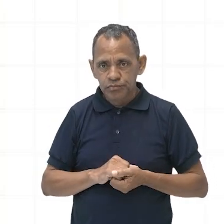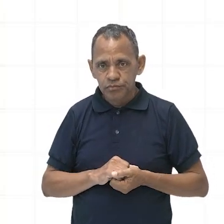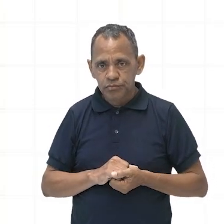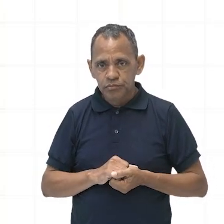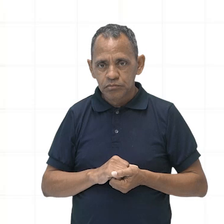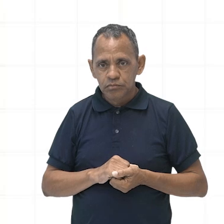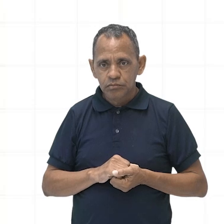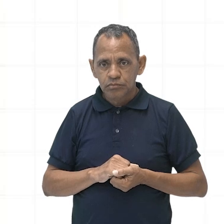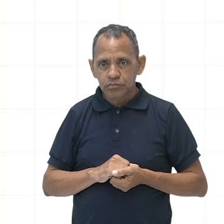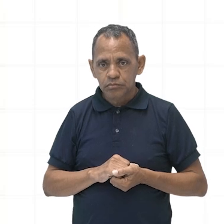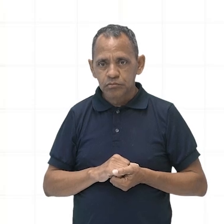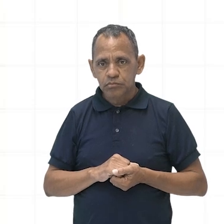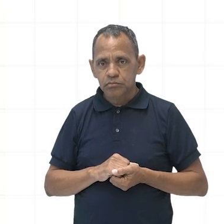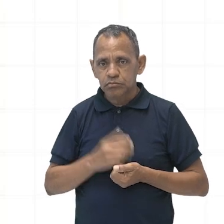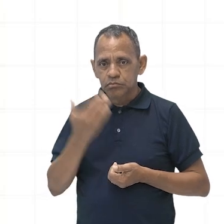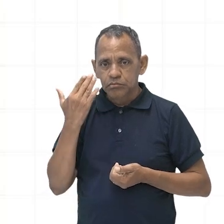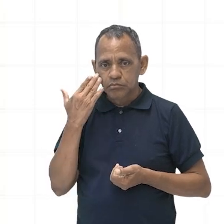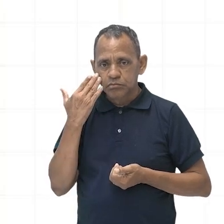ficar quanto?